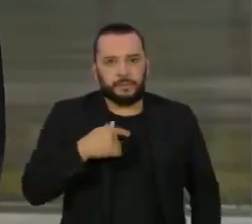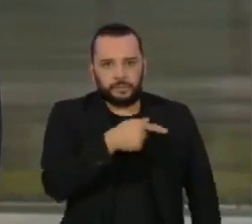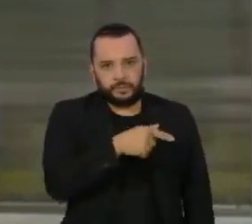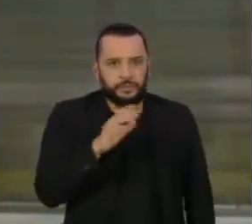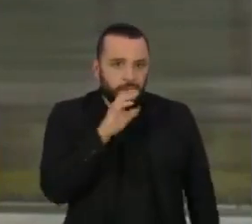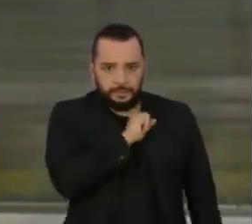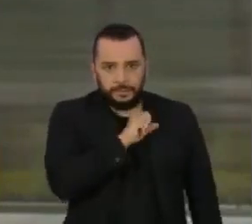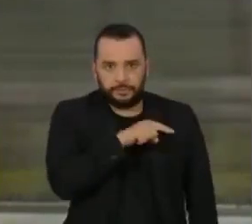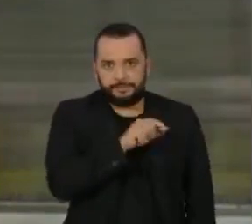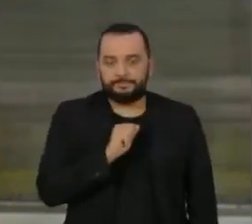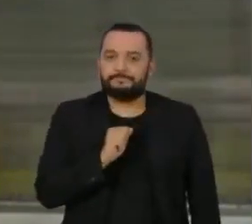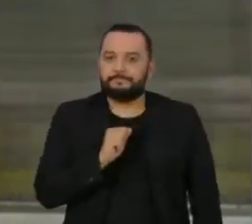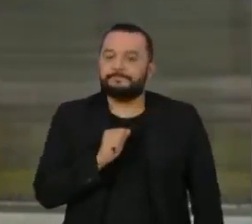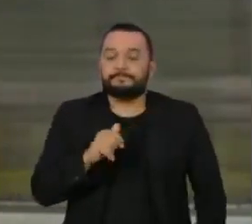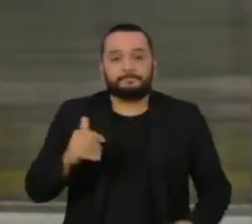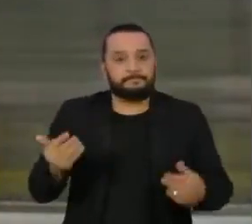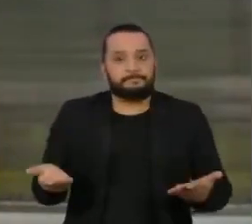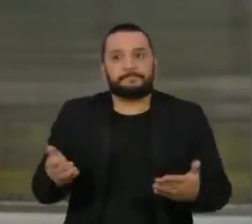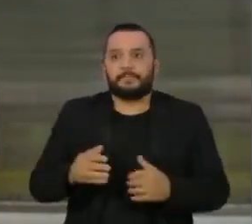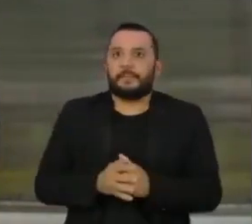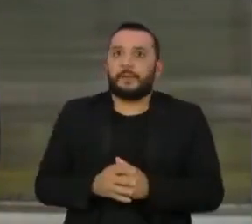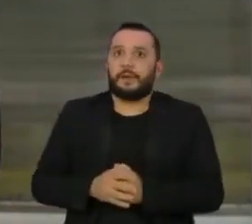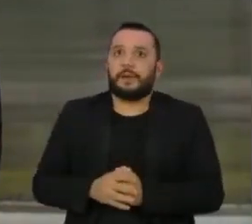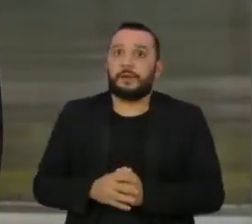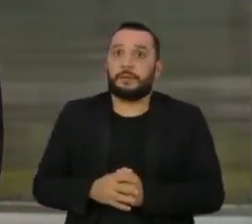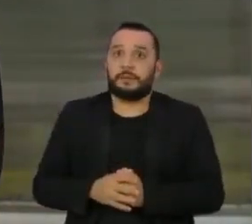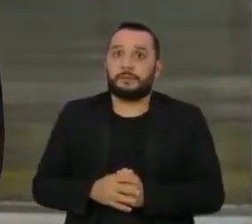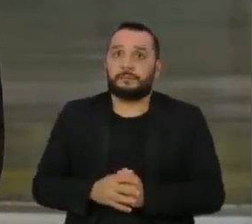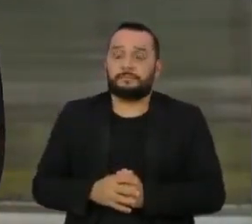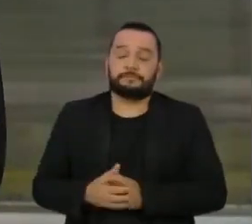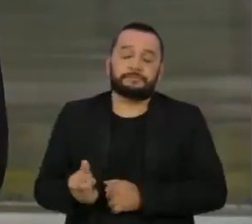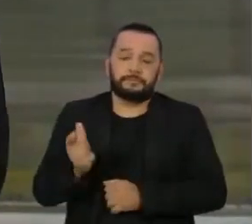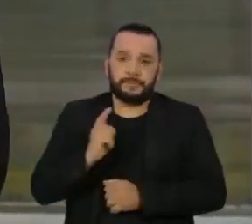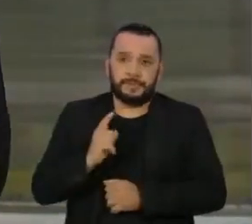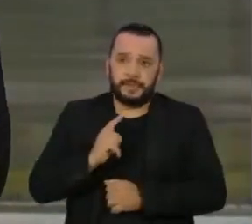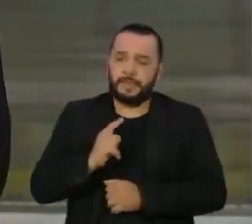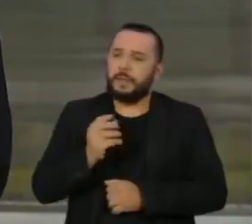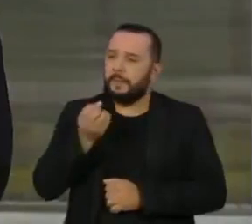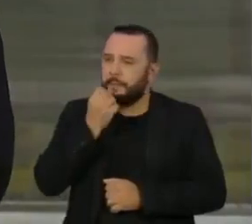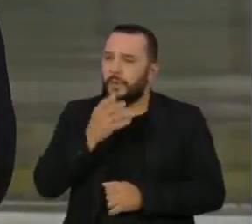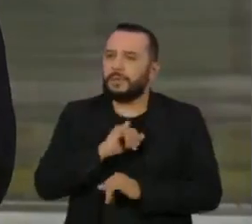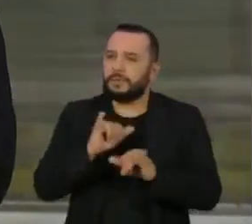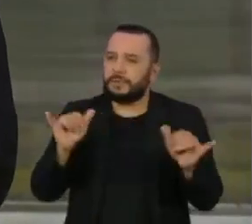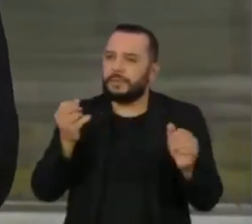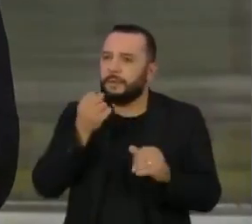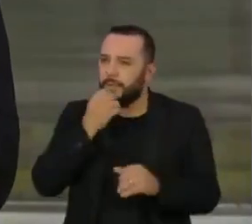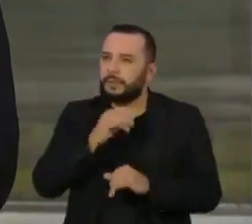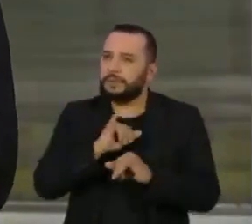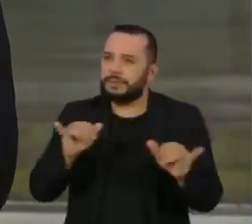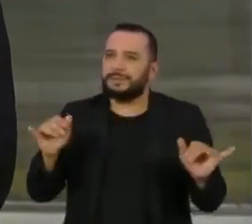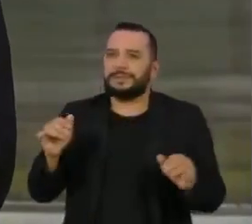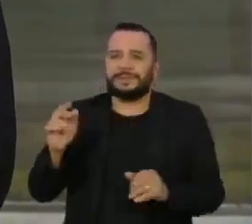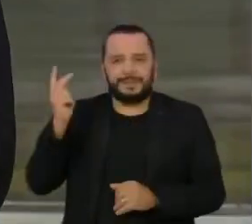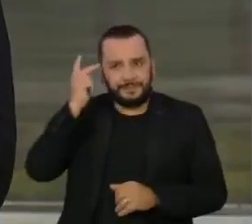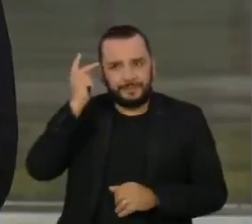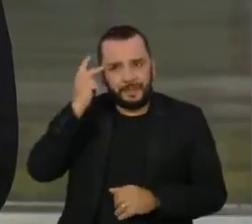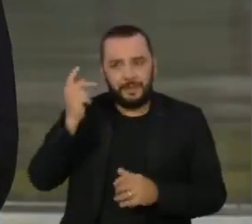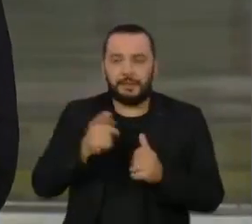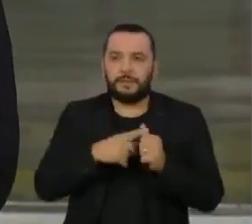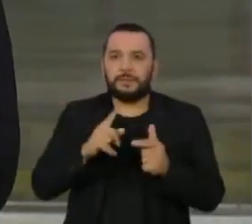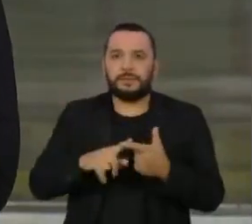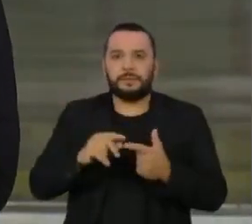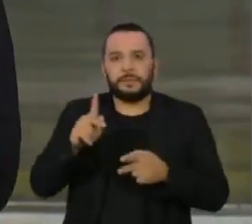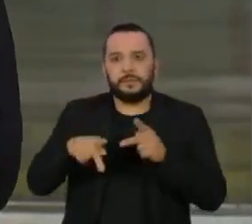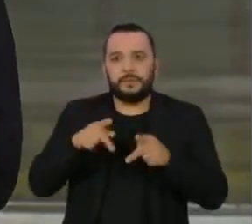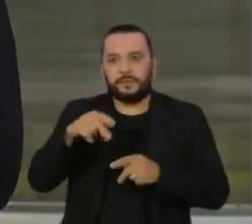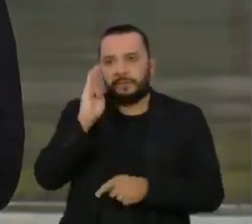Imunização. Assim, vamos ter mais boas notícias para os paulistas, os brasileiros que